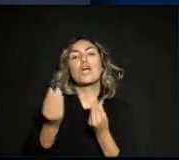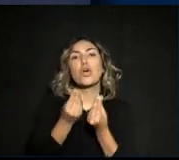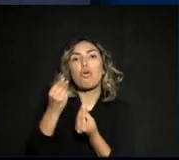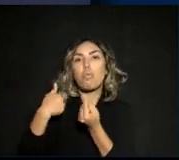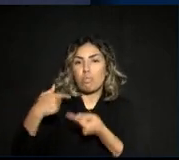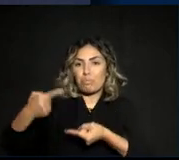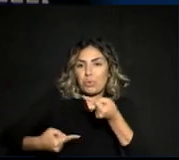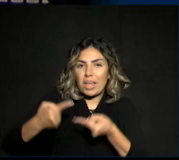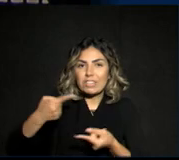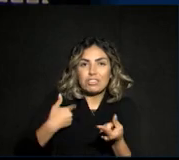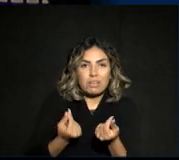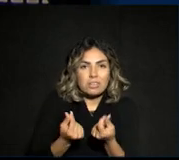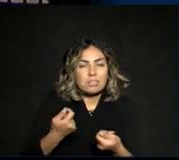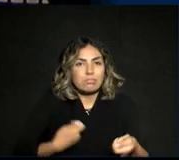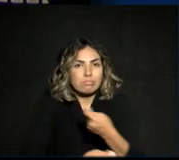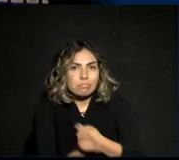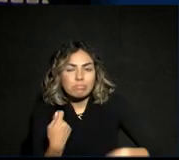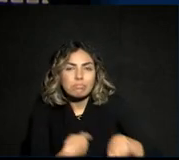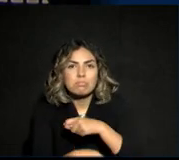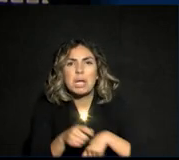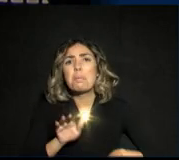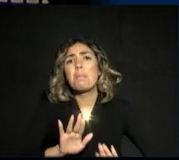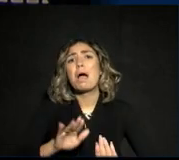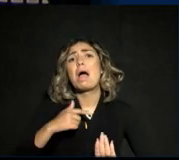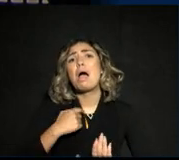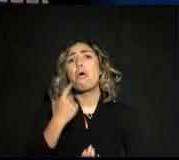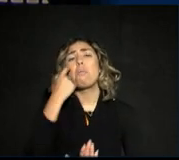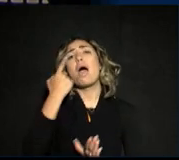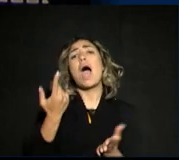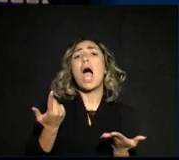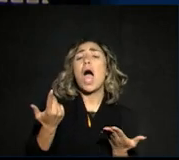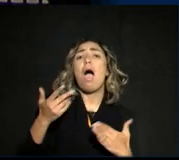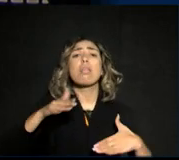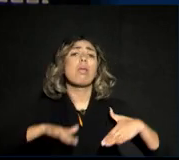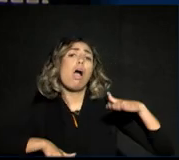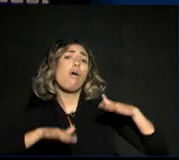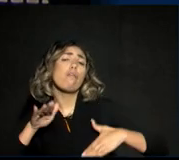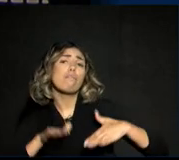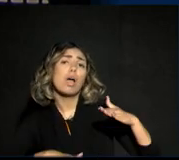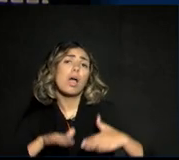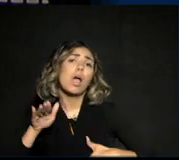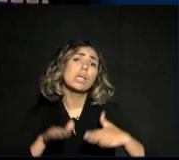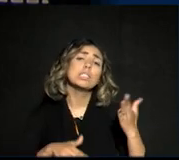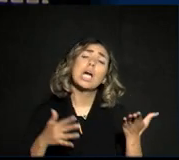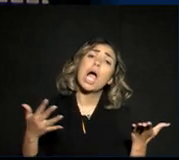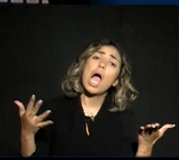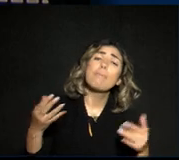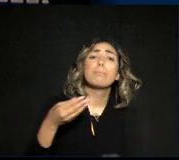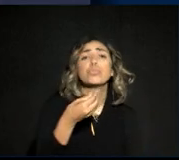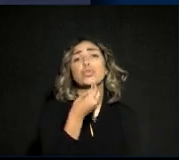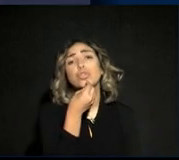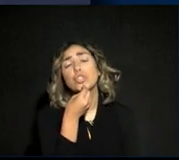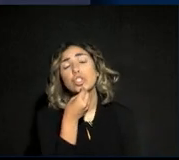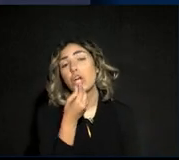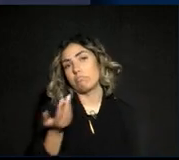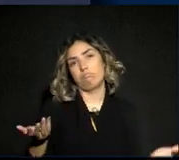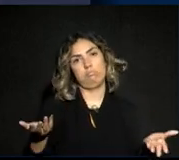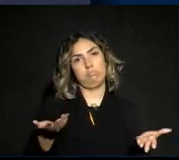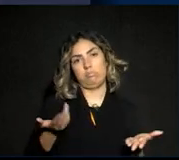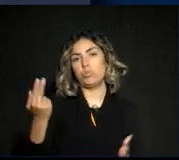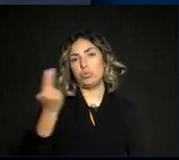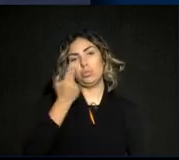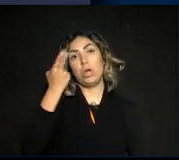monetária com base na premissa de que talvez aconteçam essas desgraças, então eu já quero, de